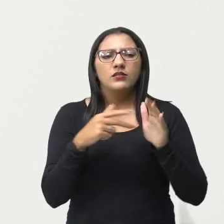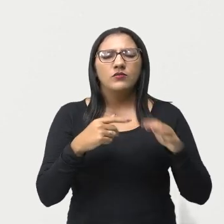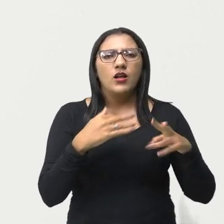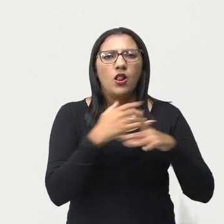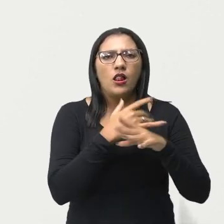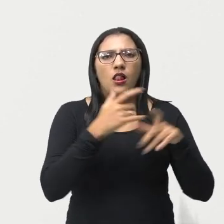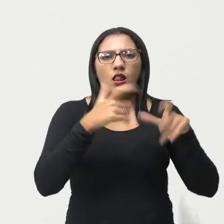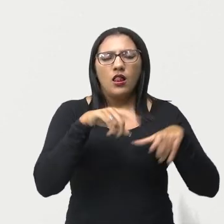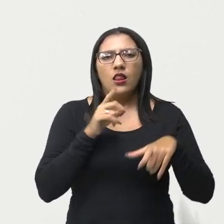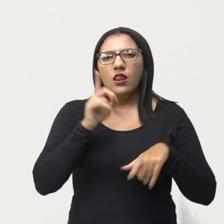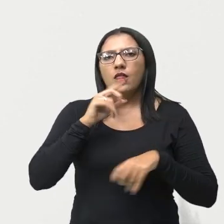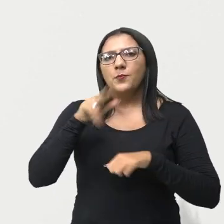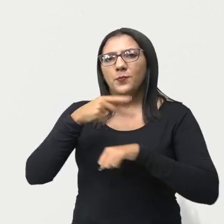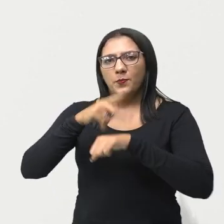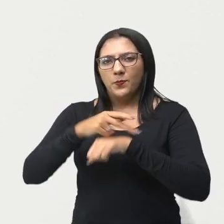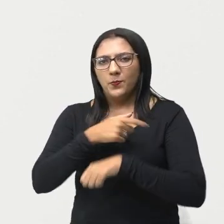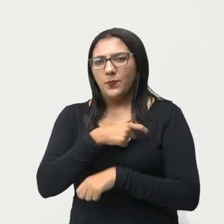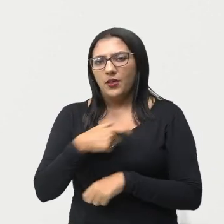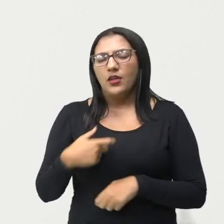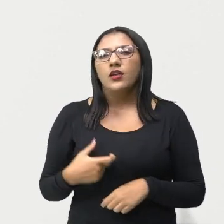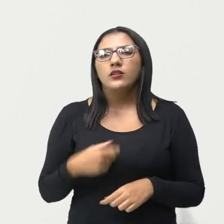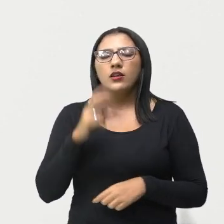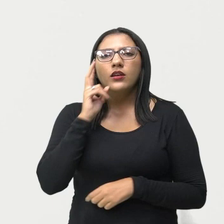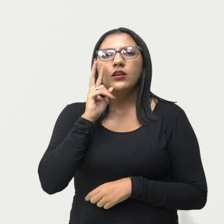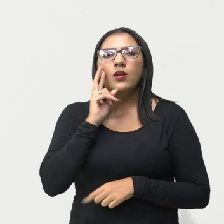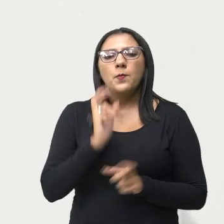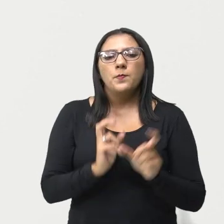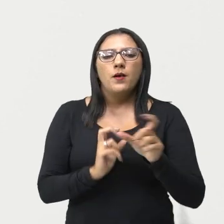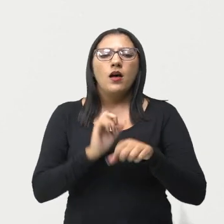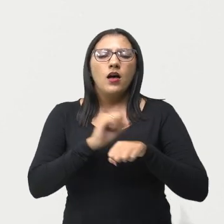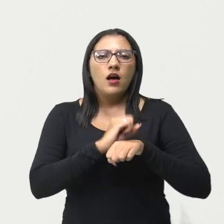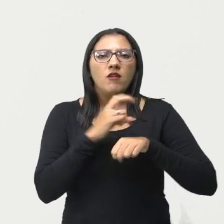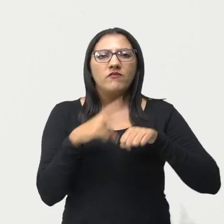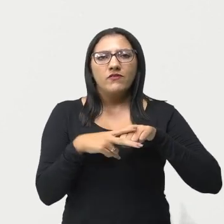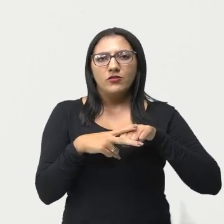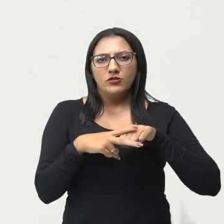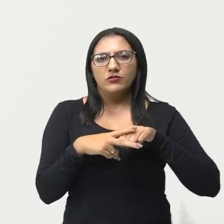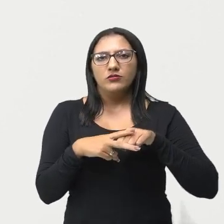lugar, lembra advérbio, tá, gente?